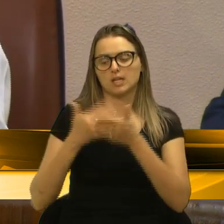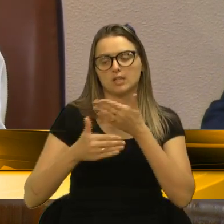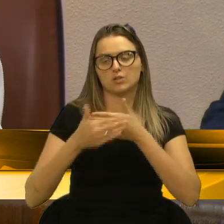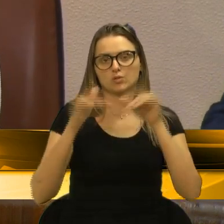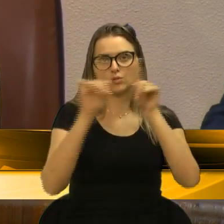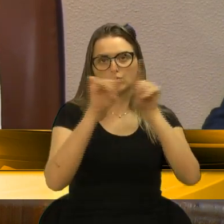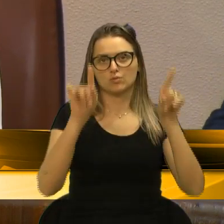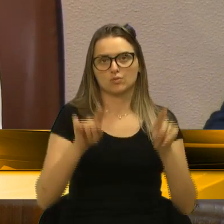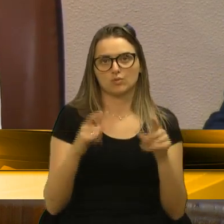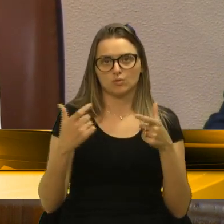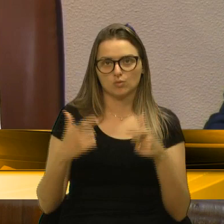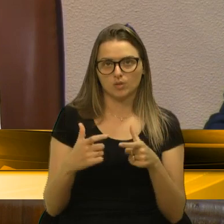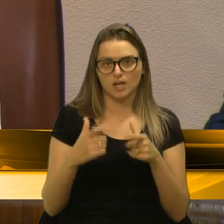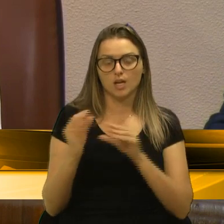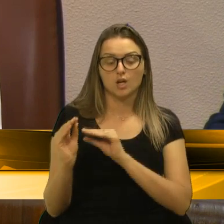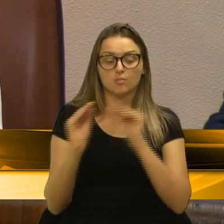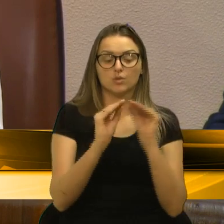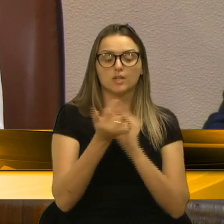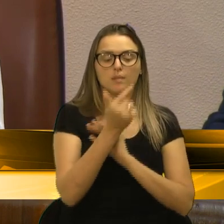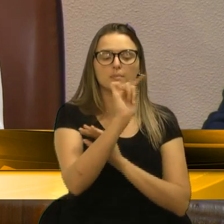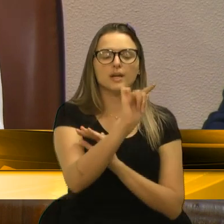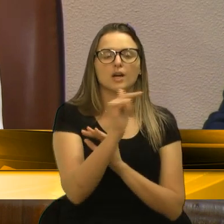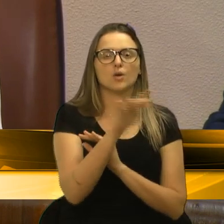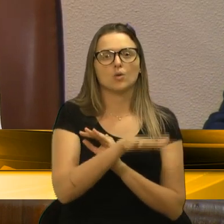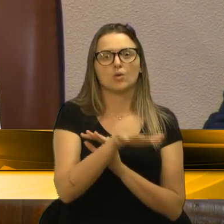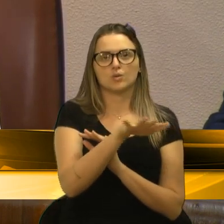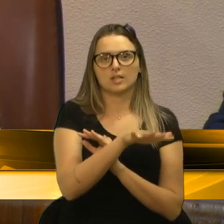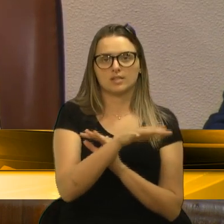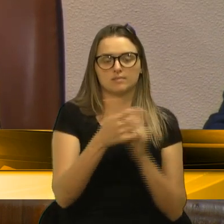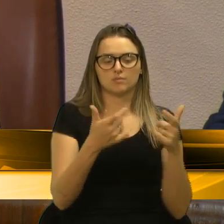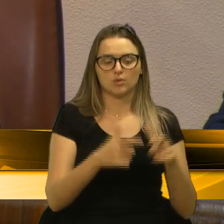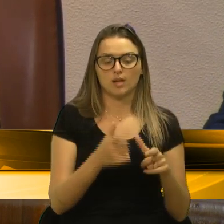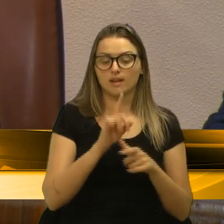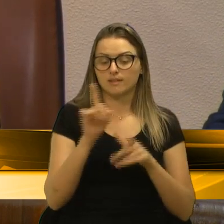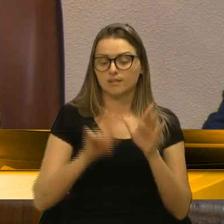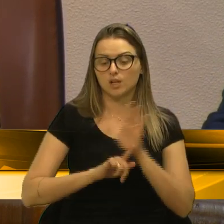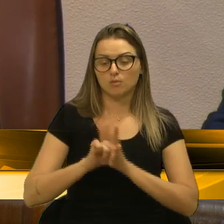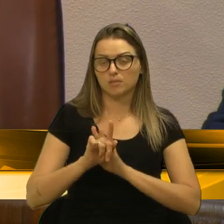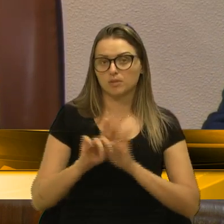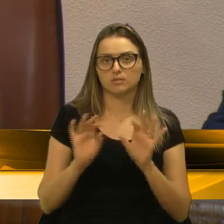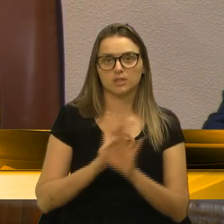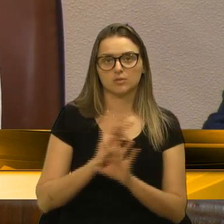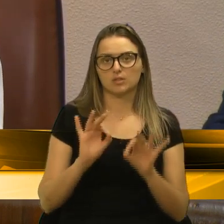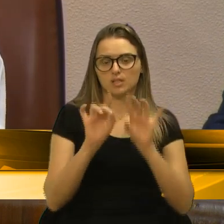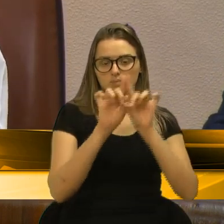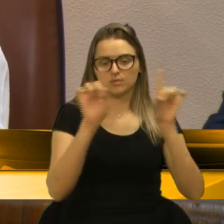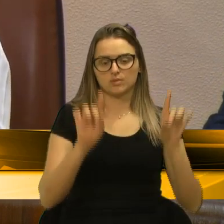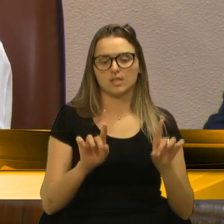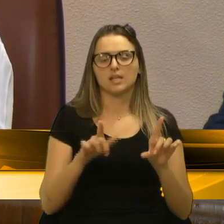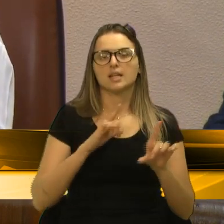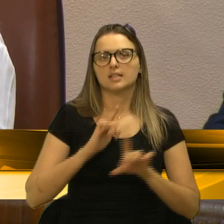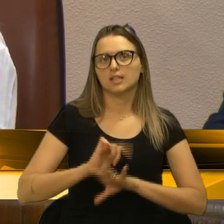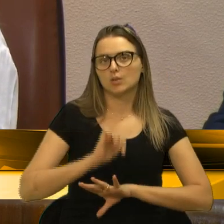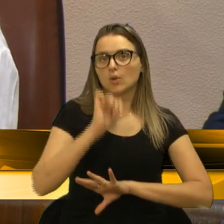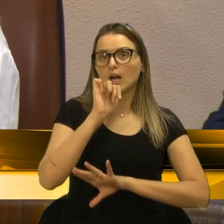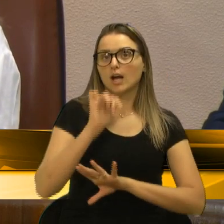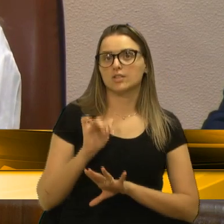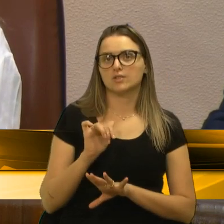do local para outras unidades, sem consultá-los, e sob advertência de que